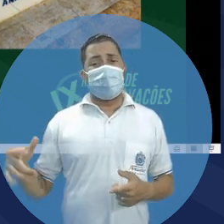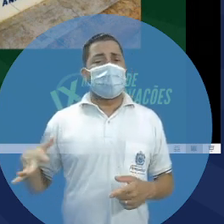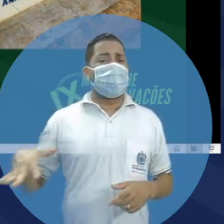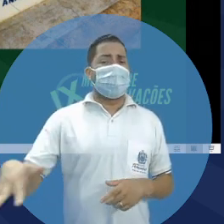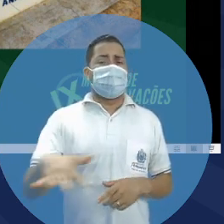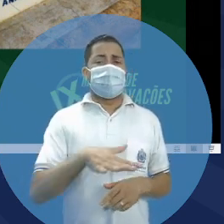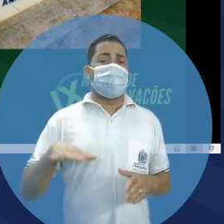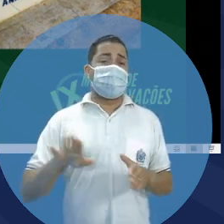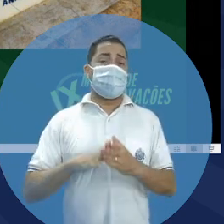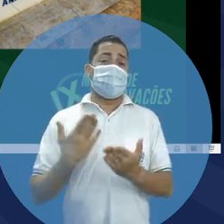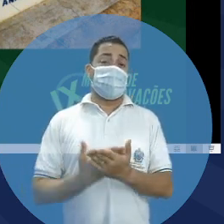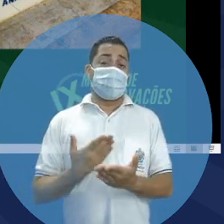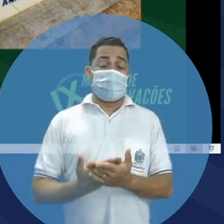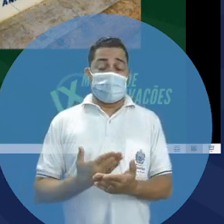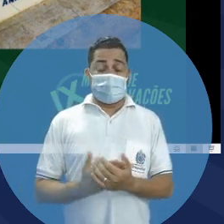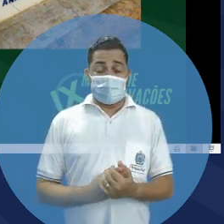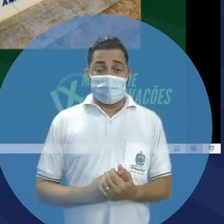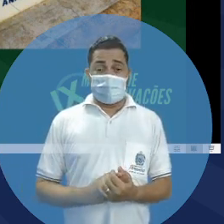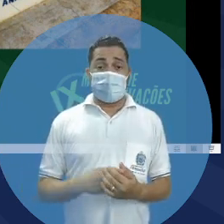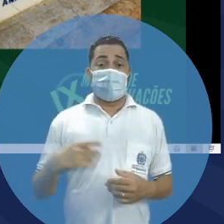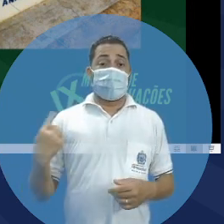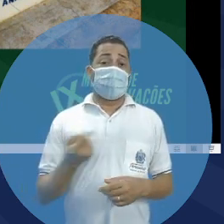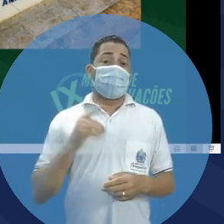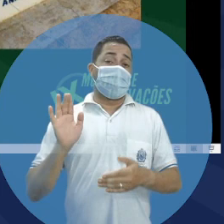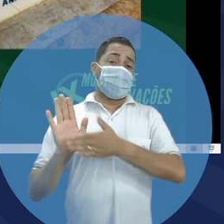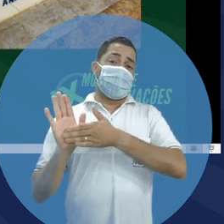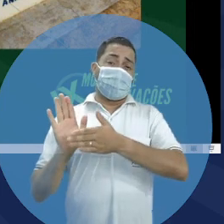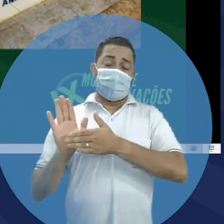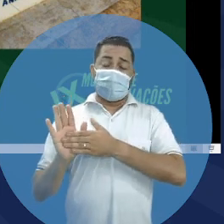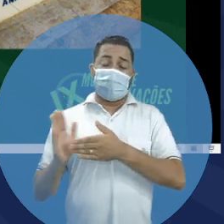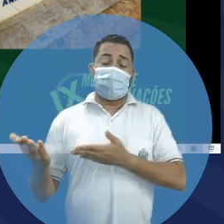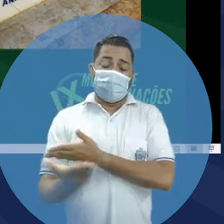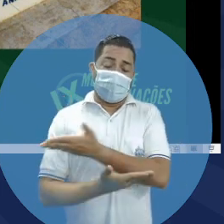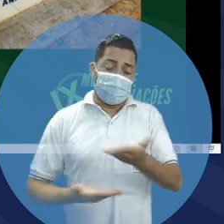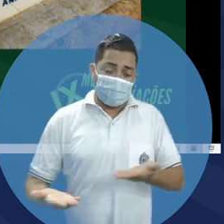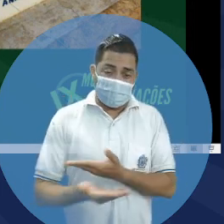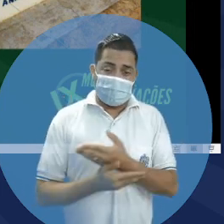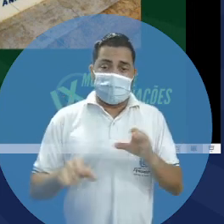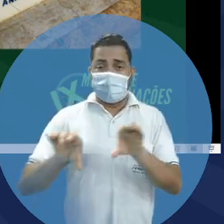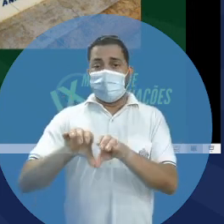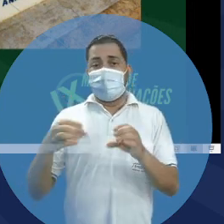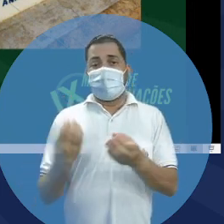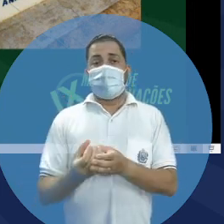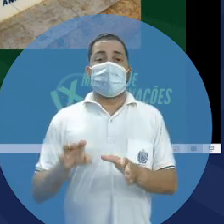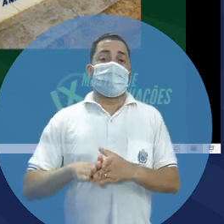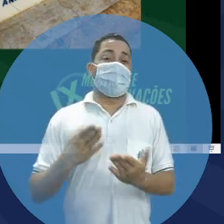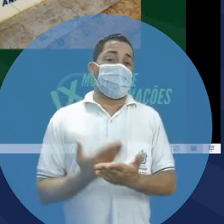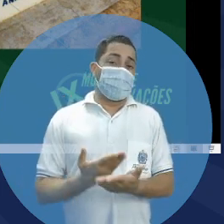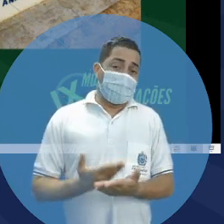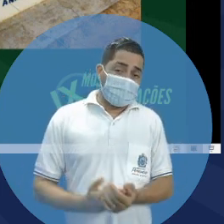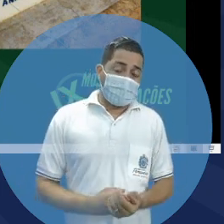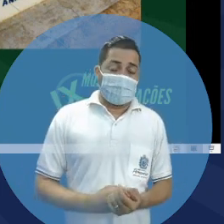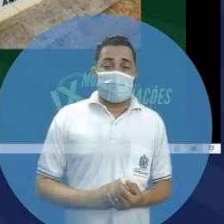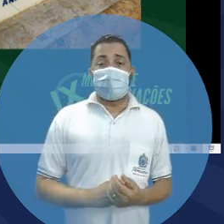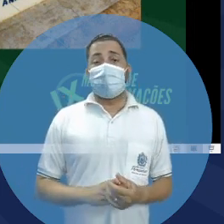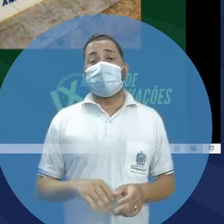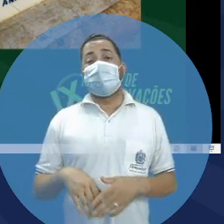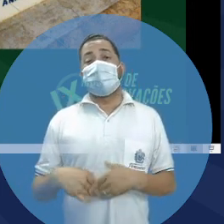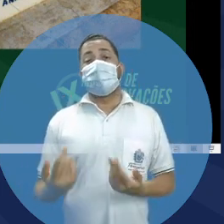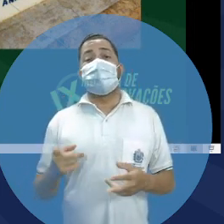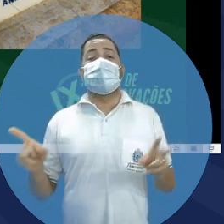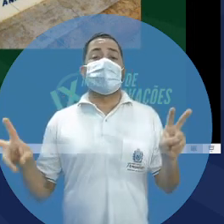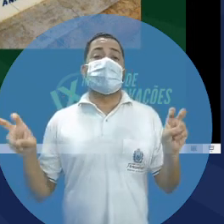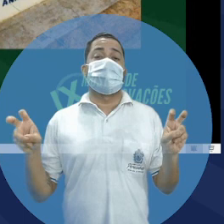escola. Nosso propósito é envolver toda a comunidade escolar e que essas temáticas